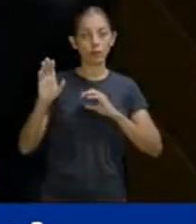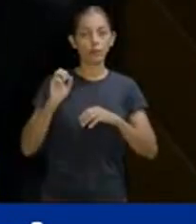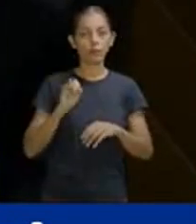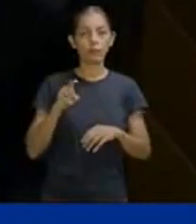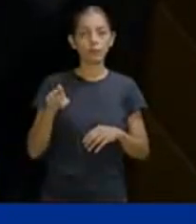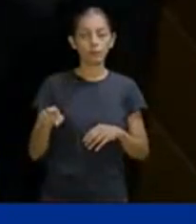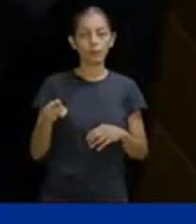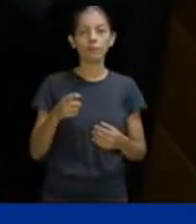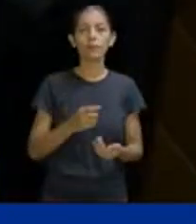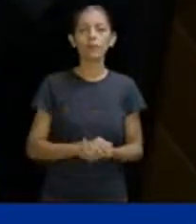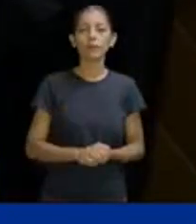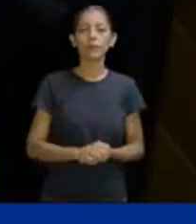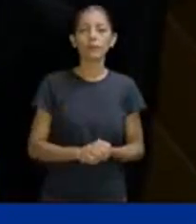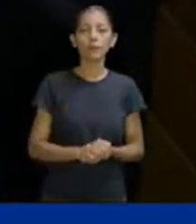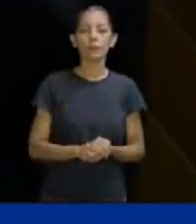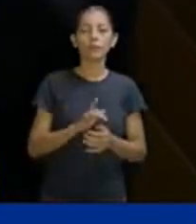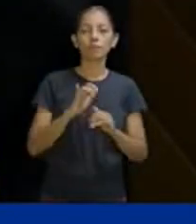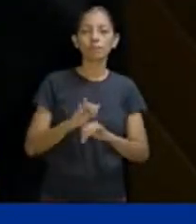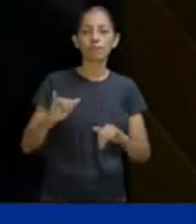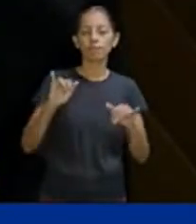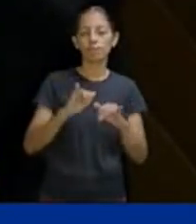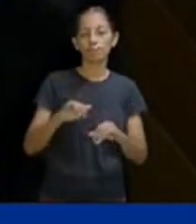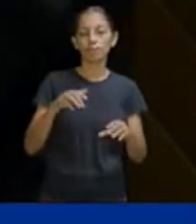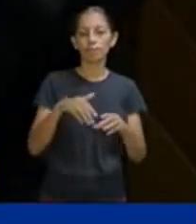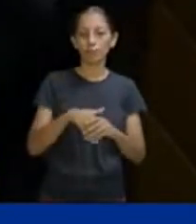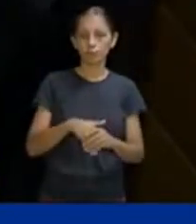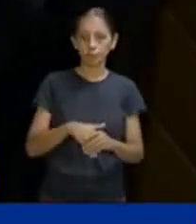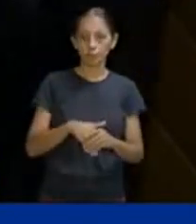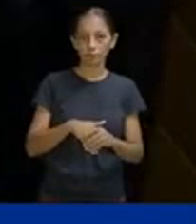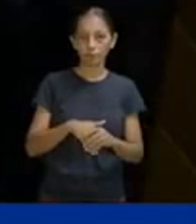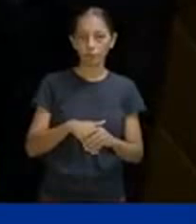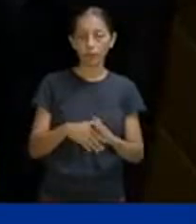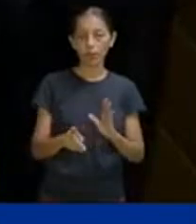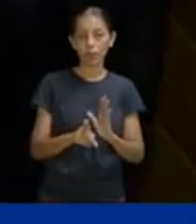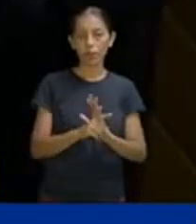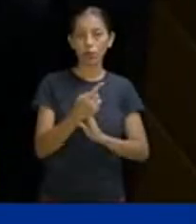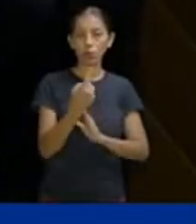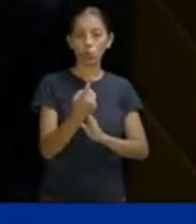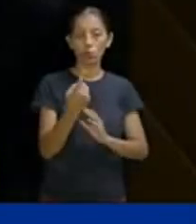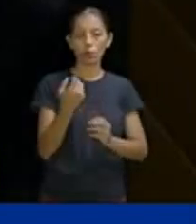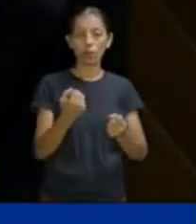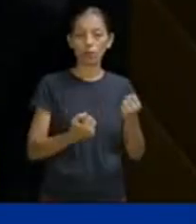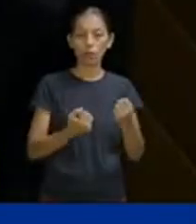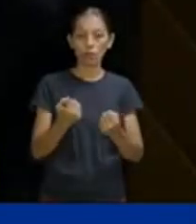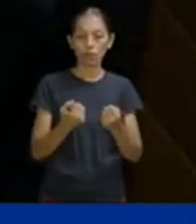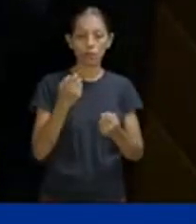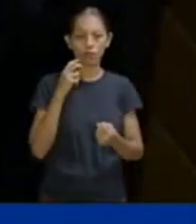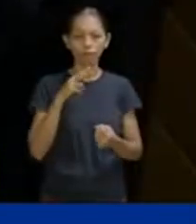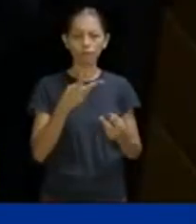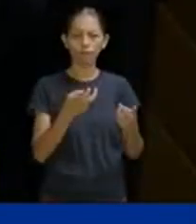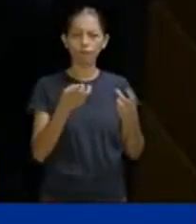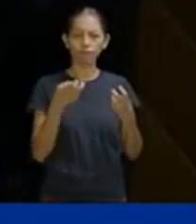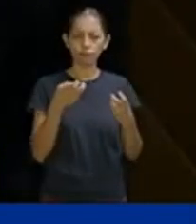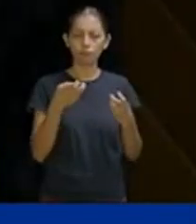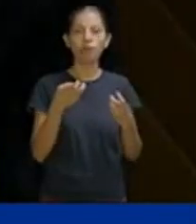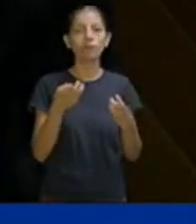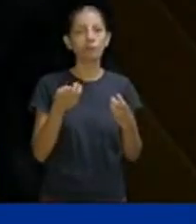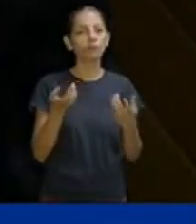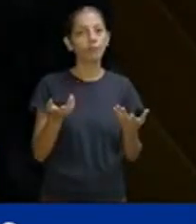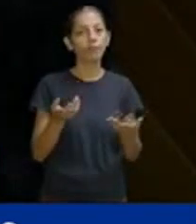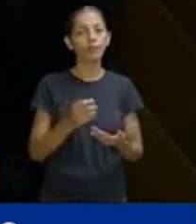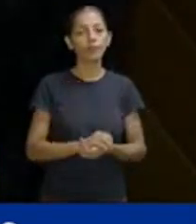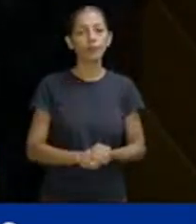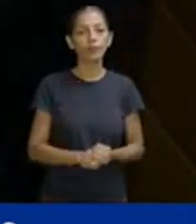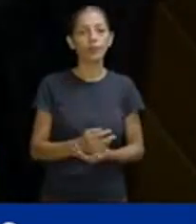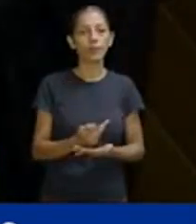efeito visual de outdoor, se encontrar em um único veículo, normalmente se tratar de cidade com mais